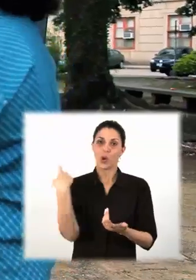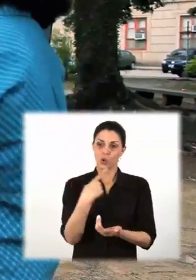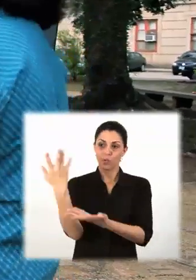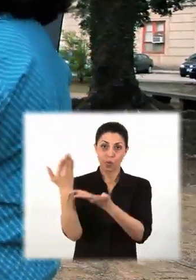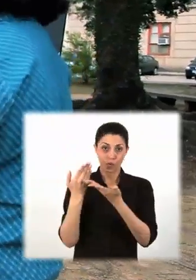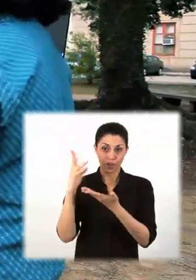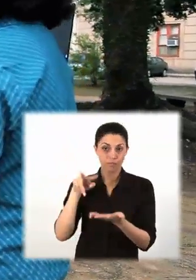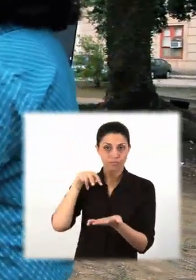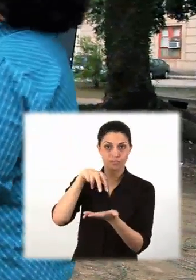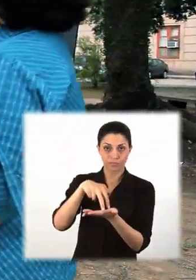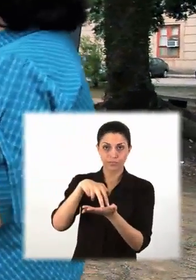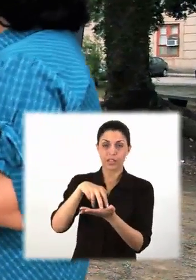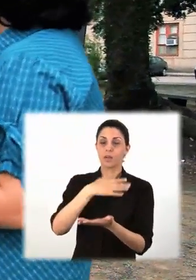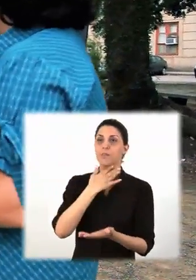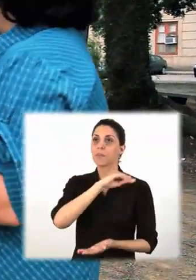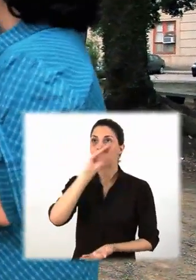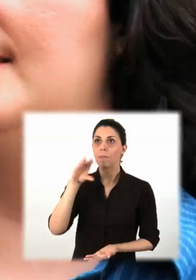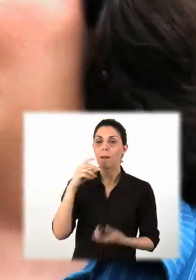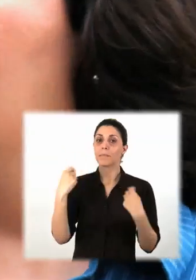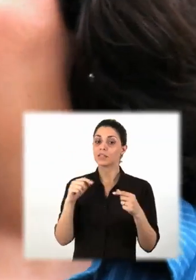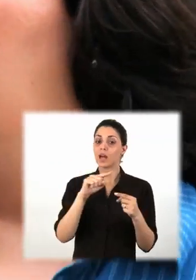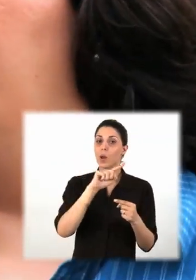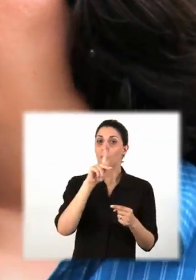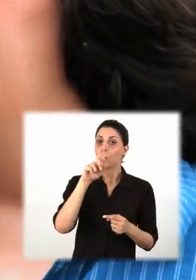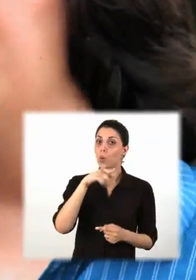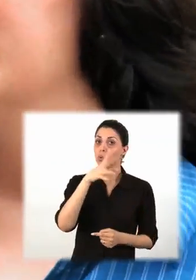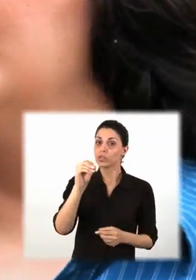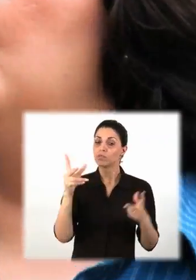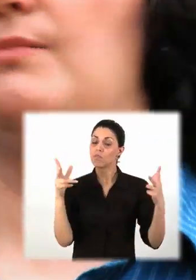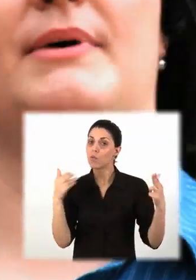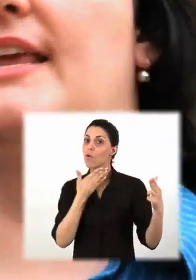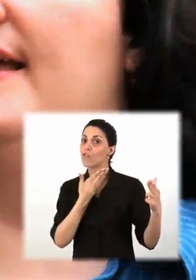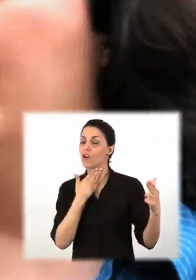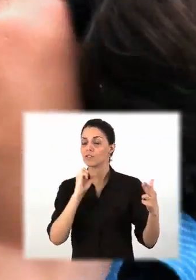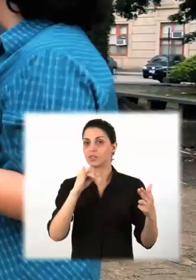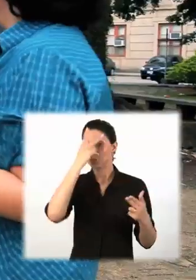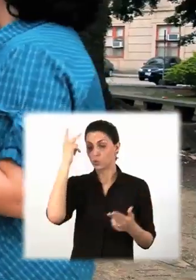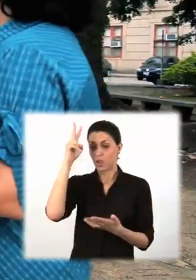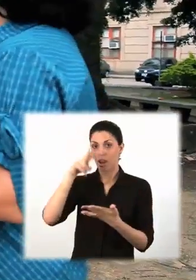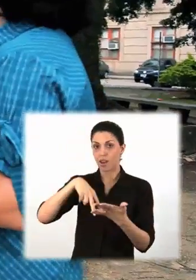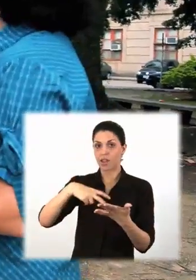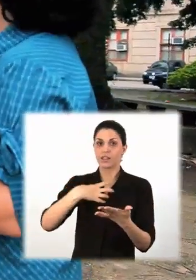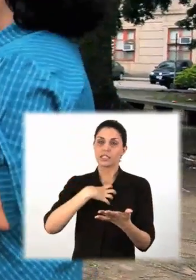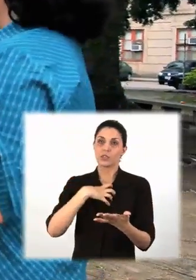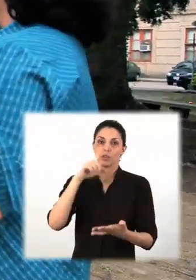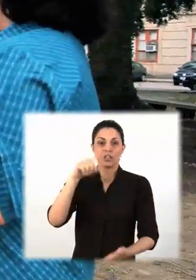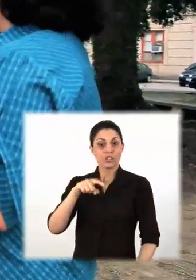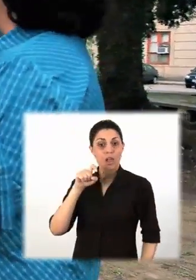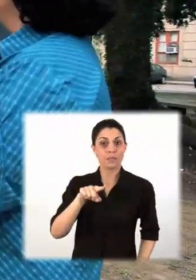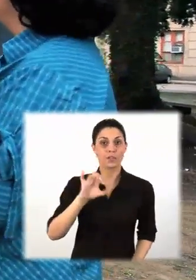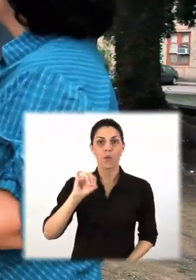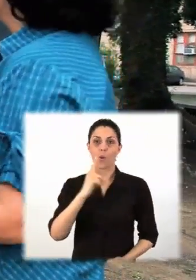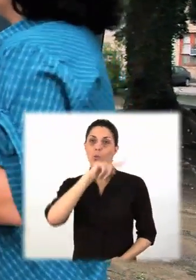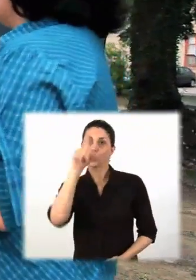convidar para participar aqui com a gente fará. Então, se ela lê de uma maneira que dê uma entonação de exclamação,